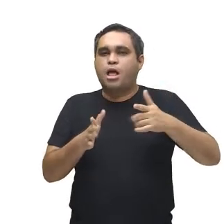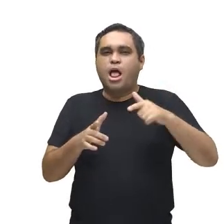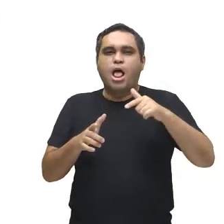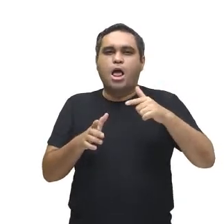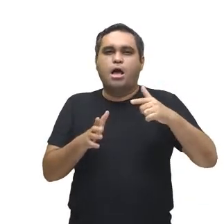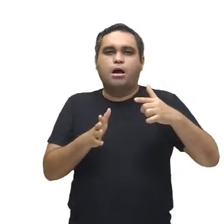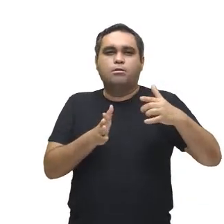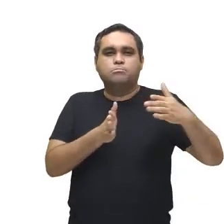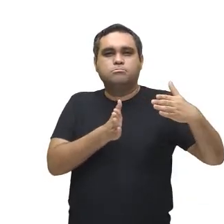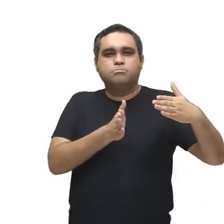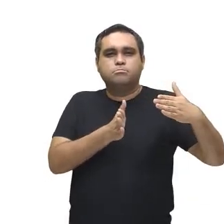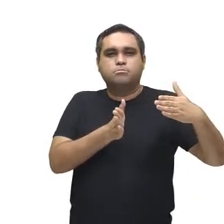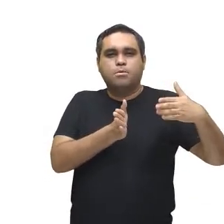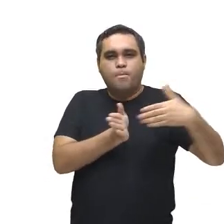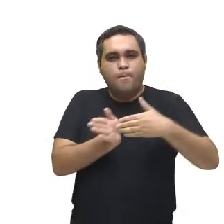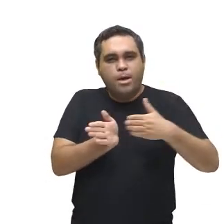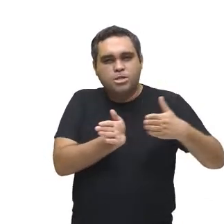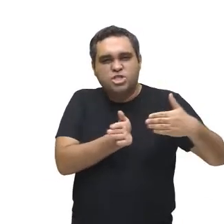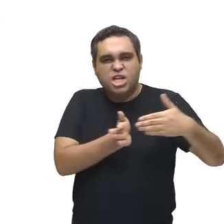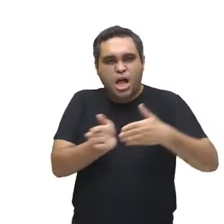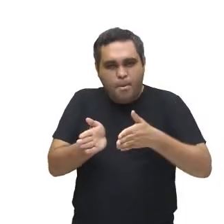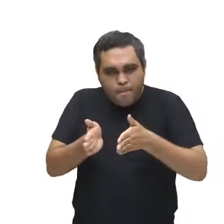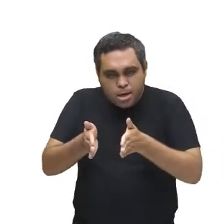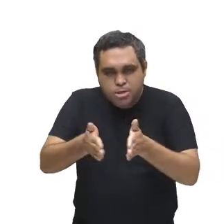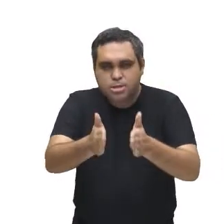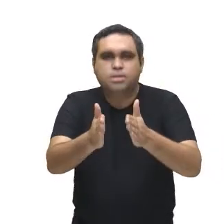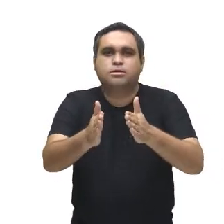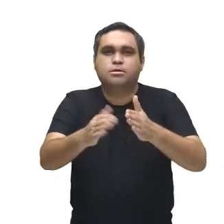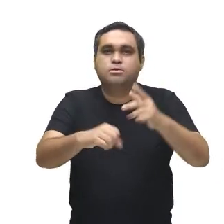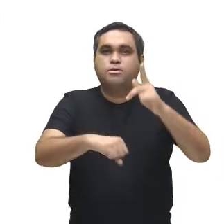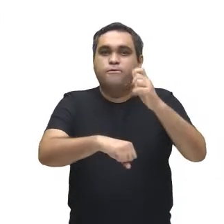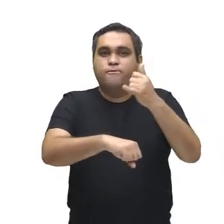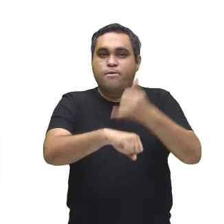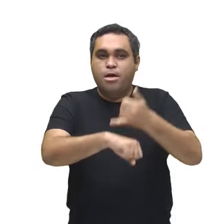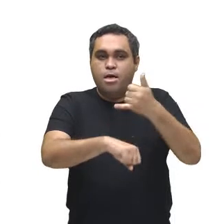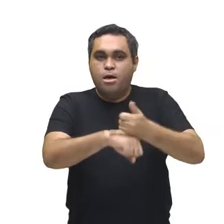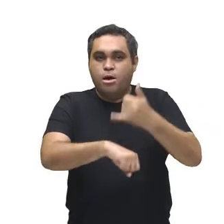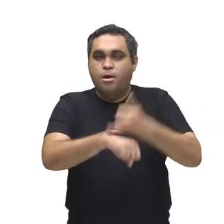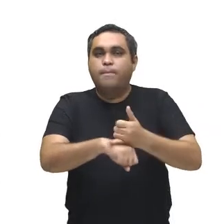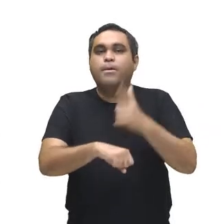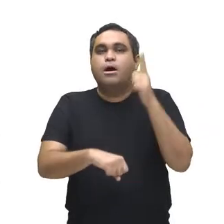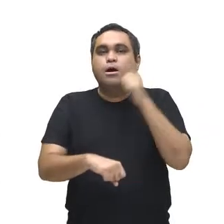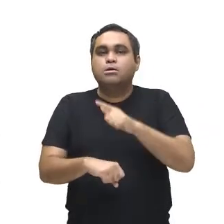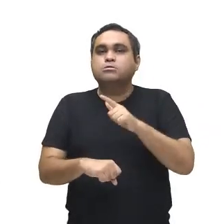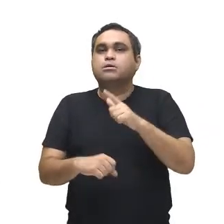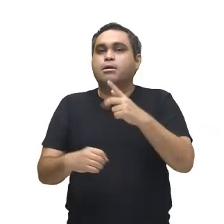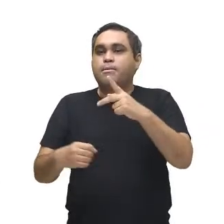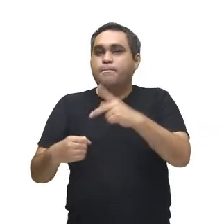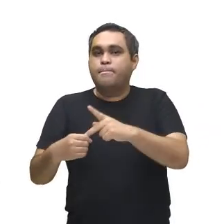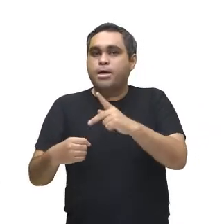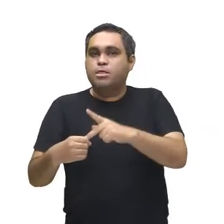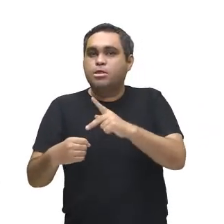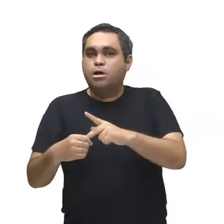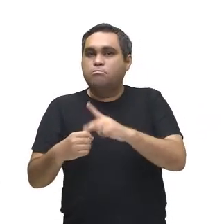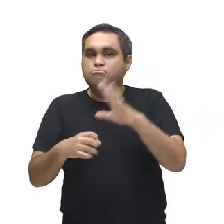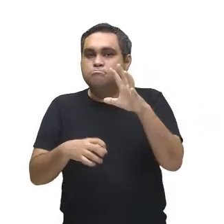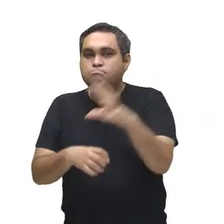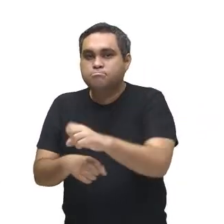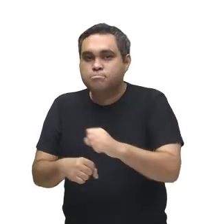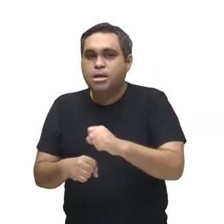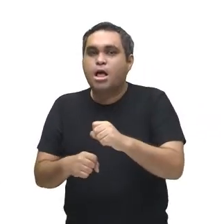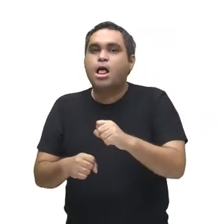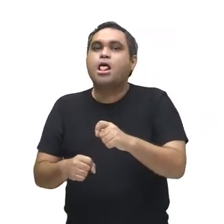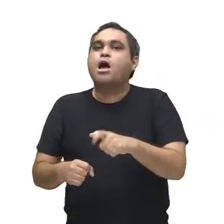Berlim-Bagdá, atravessando os Balcãs, para ter acesso ao petróleo do Golfo Pérsico. Olha só. O que a Alemanha